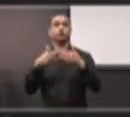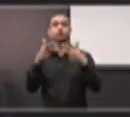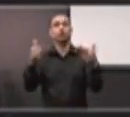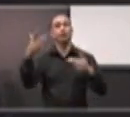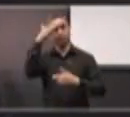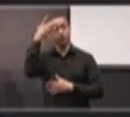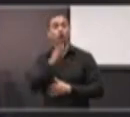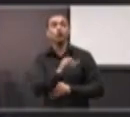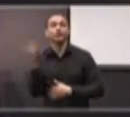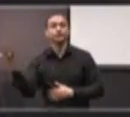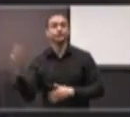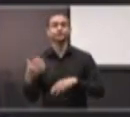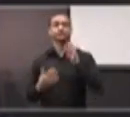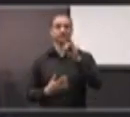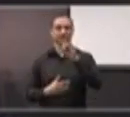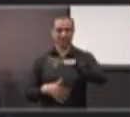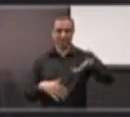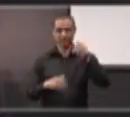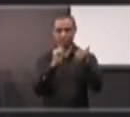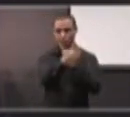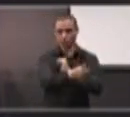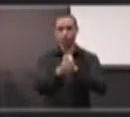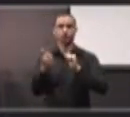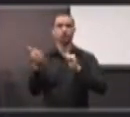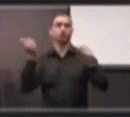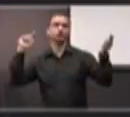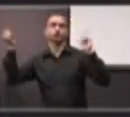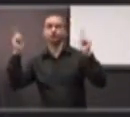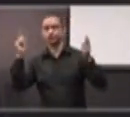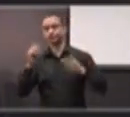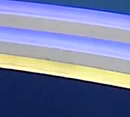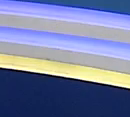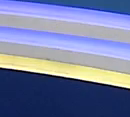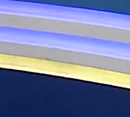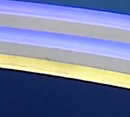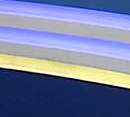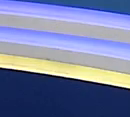pessoas, seja no esporte, seja no entretenimento, seja no conteúdo.